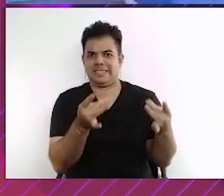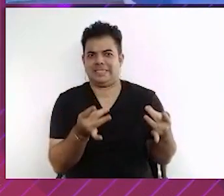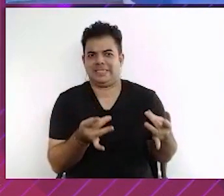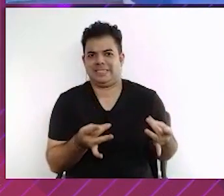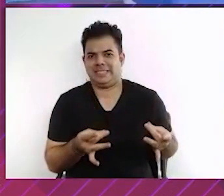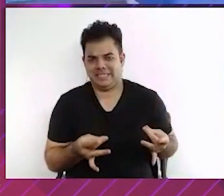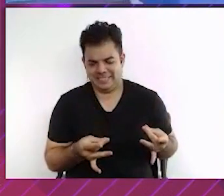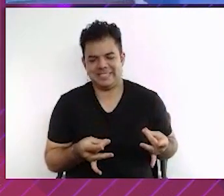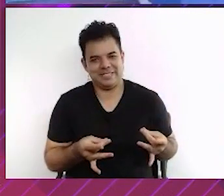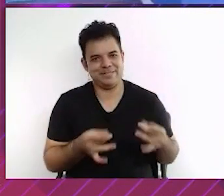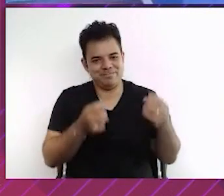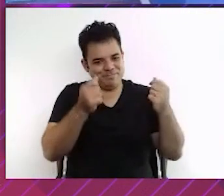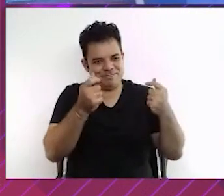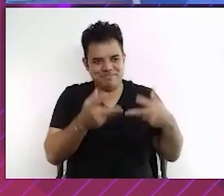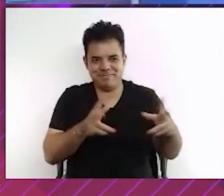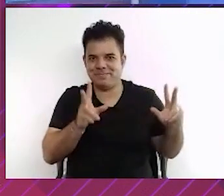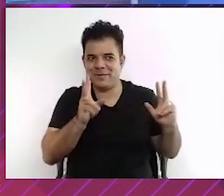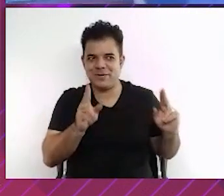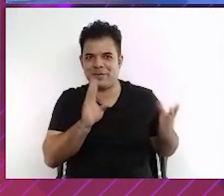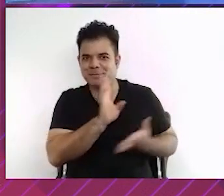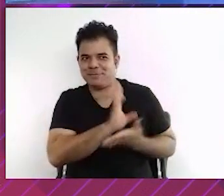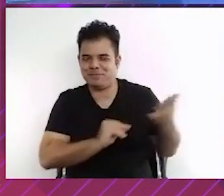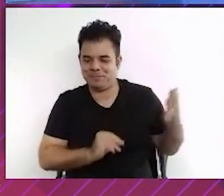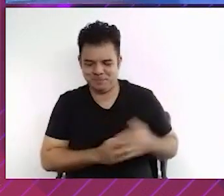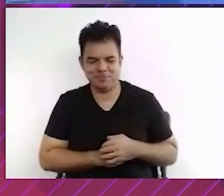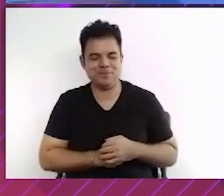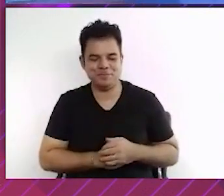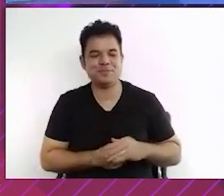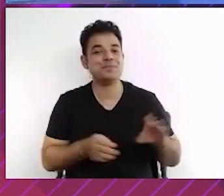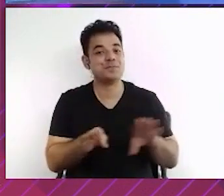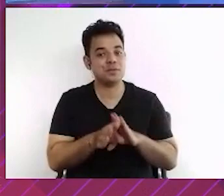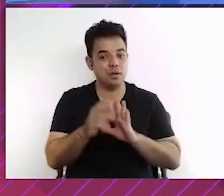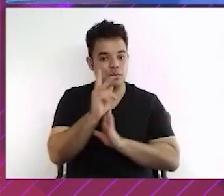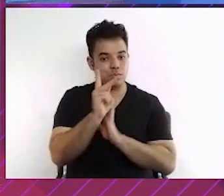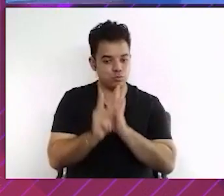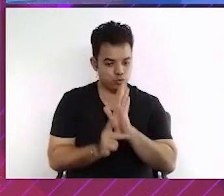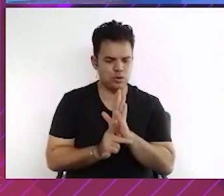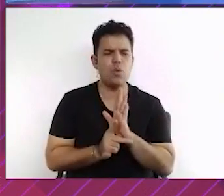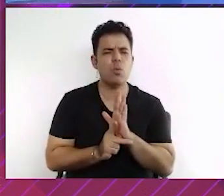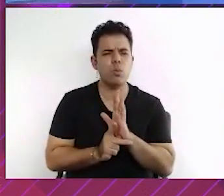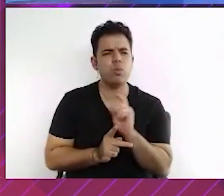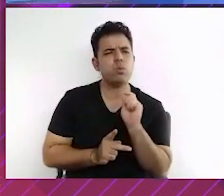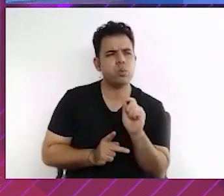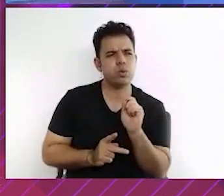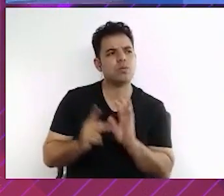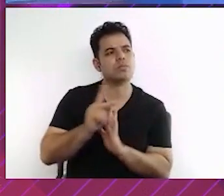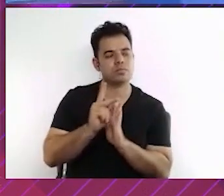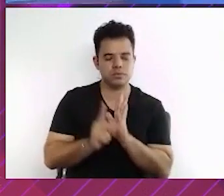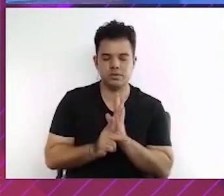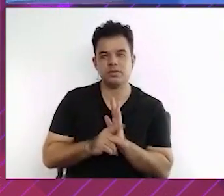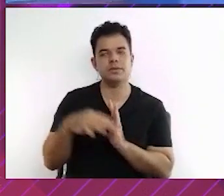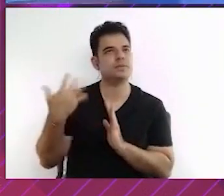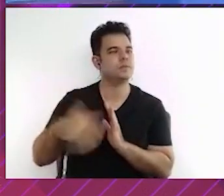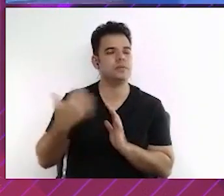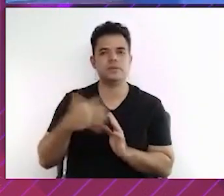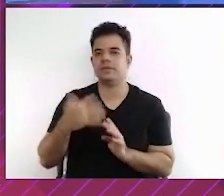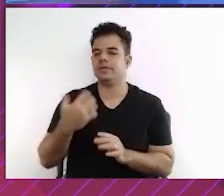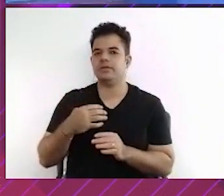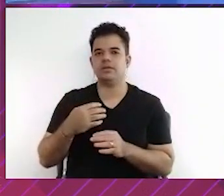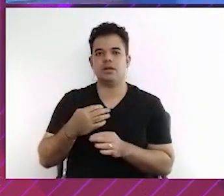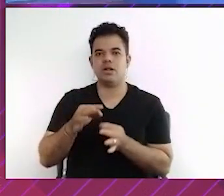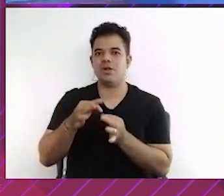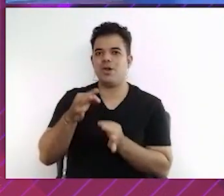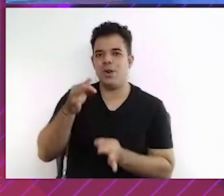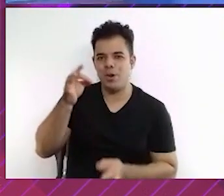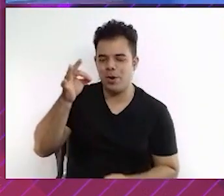justamente sobre isso, né? É, esse projeto, na verdade, ele é um projeto bem grande que a gente está desenvolvendo, e, na verdade, eu só